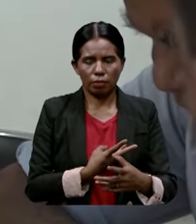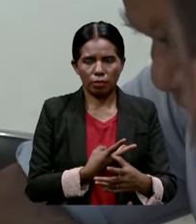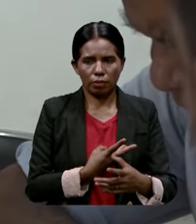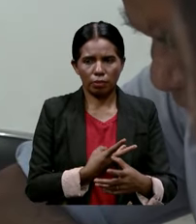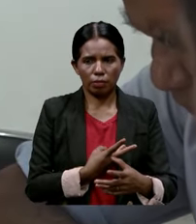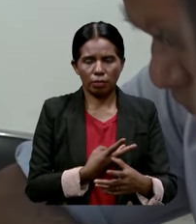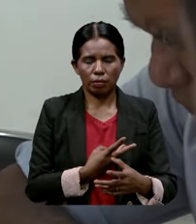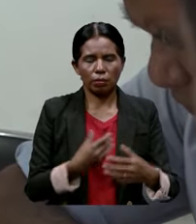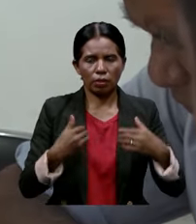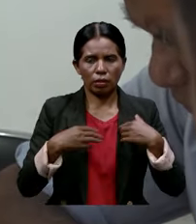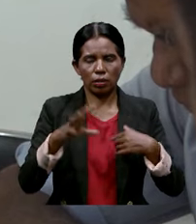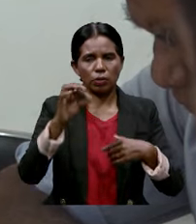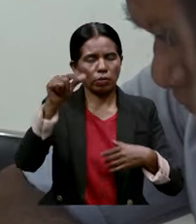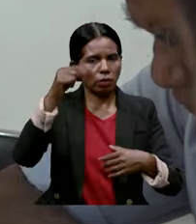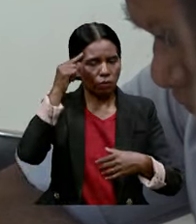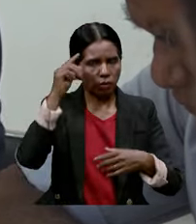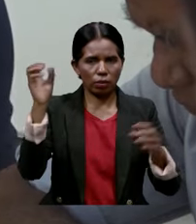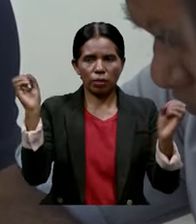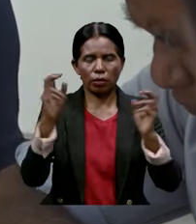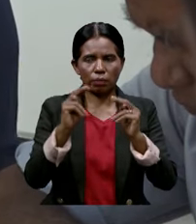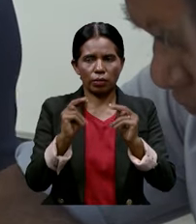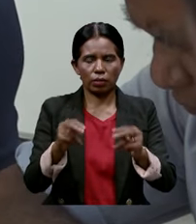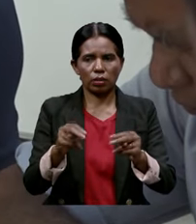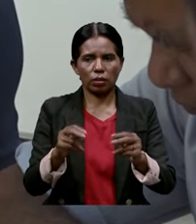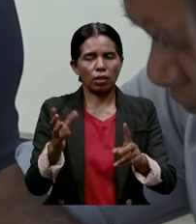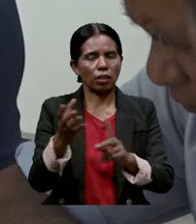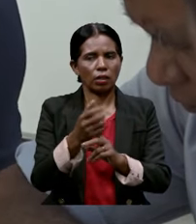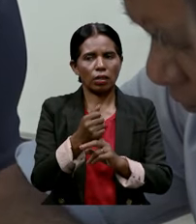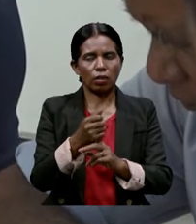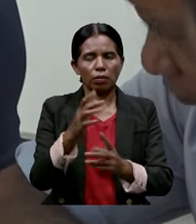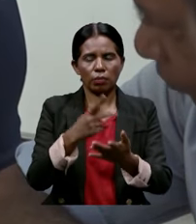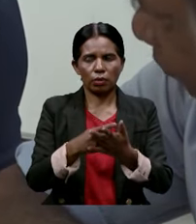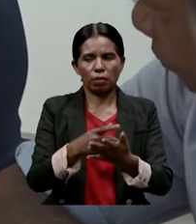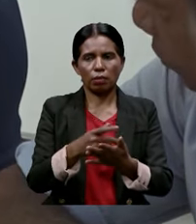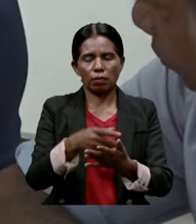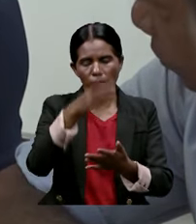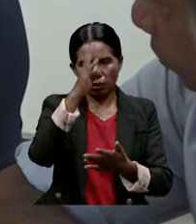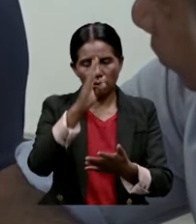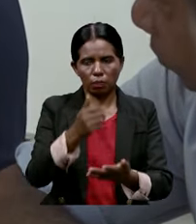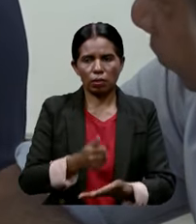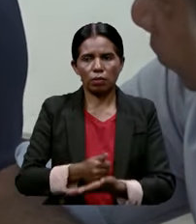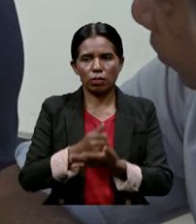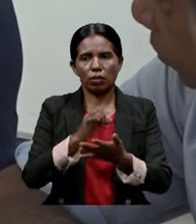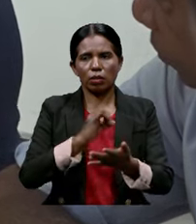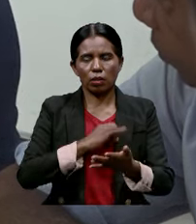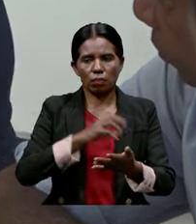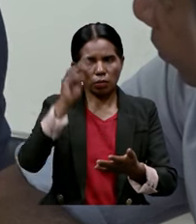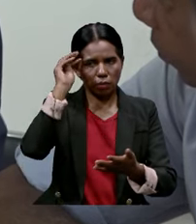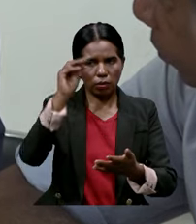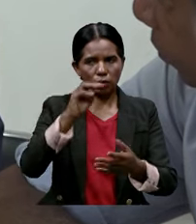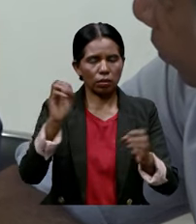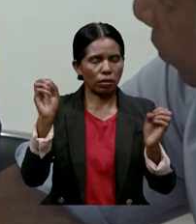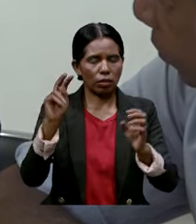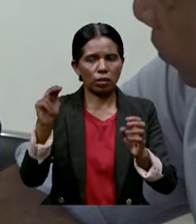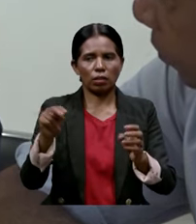a mi nono governo ne la persiste kare prosento. Maromak tulon hau mai fali dean hau mag ministro mi la kare se